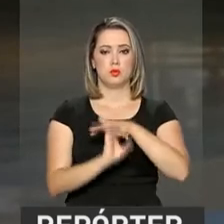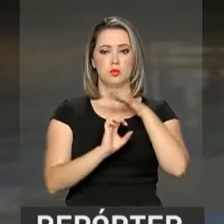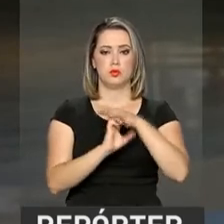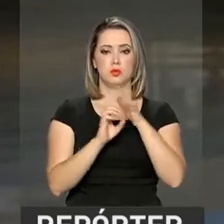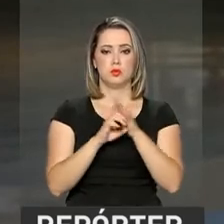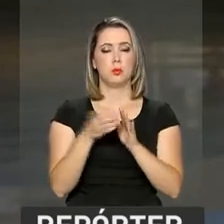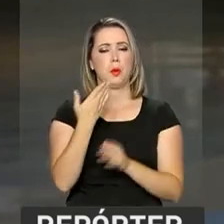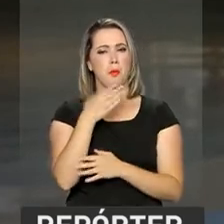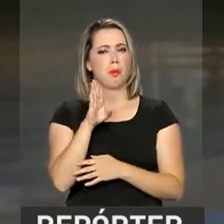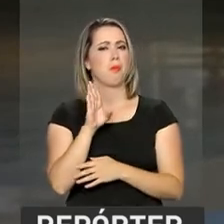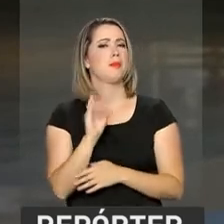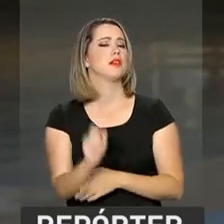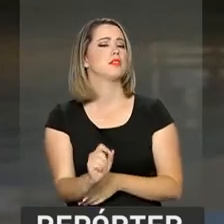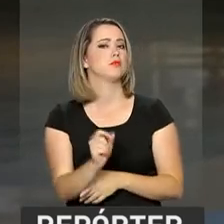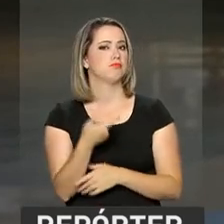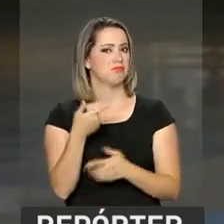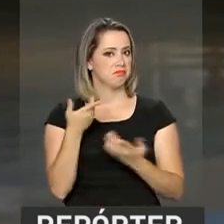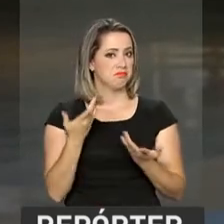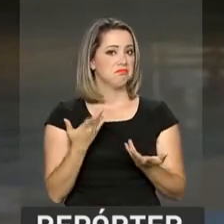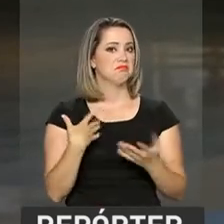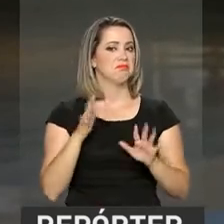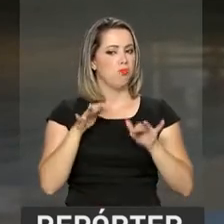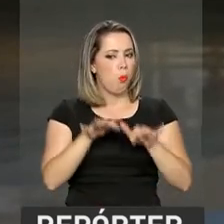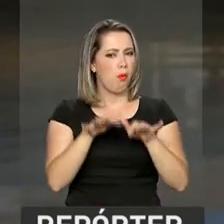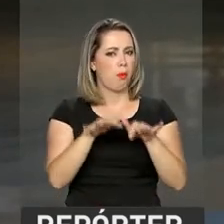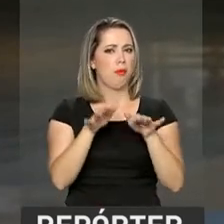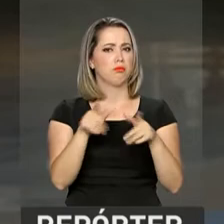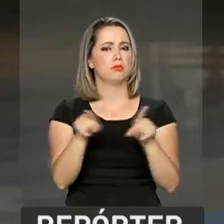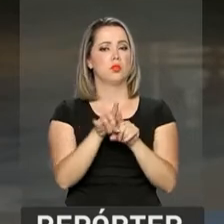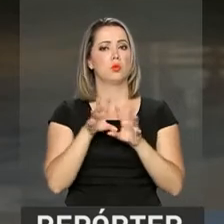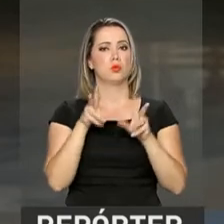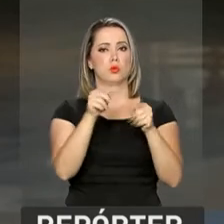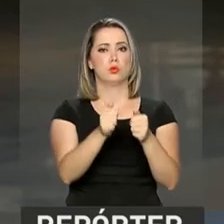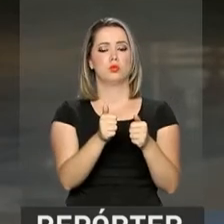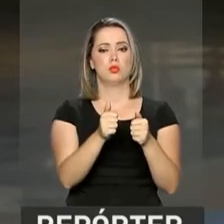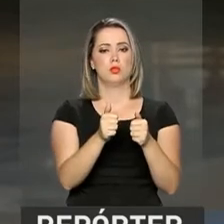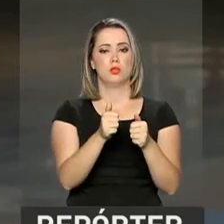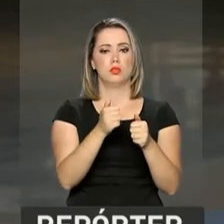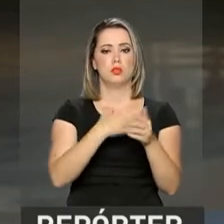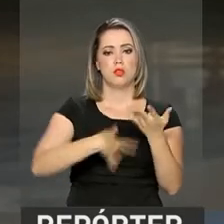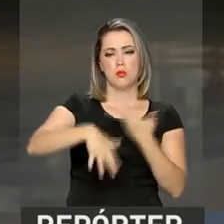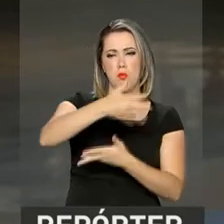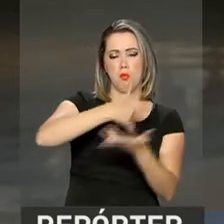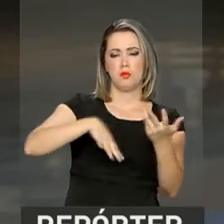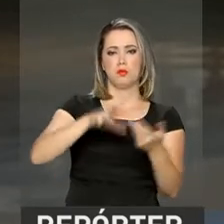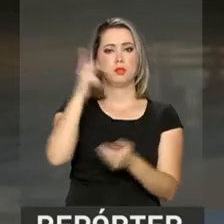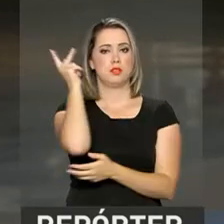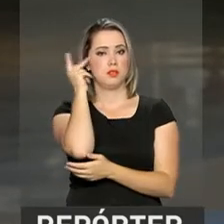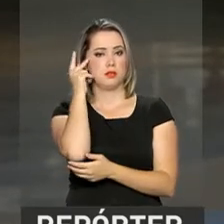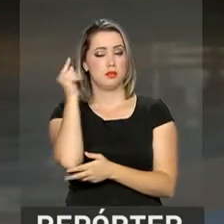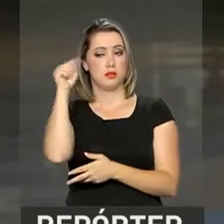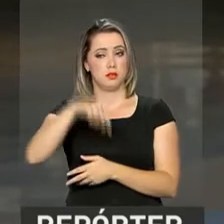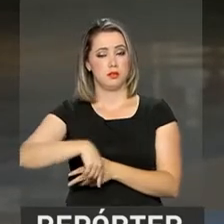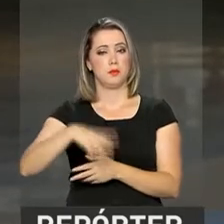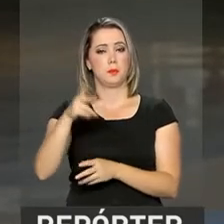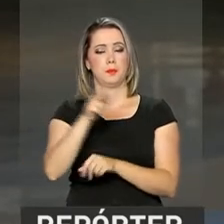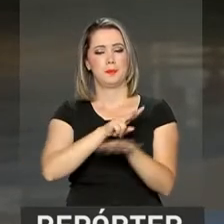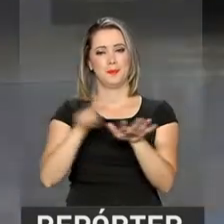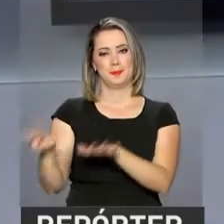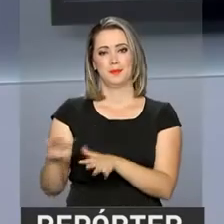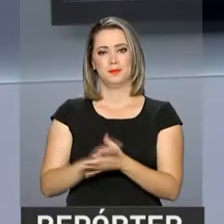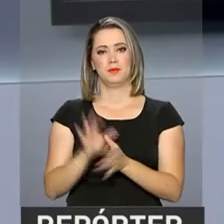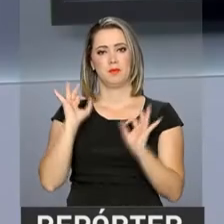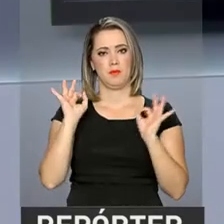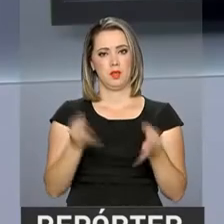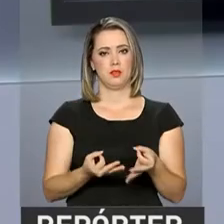promete badalar e também movimentar o a cidade de são paulo nesta semana roberto tá